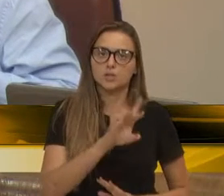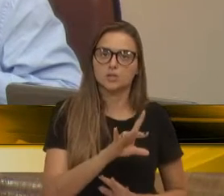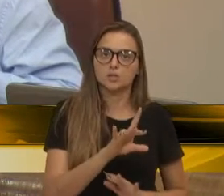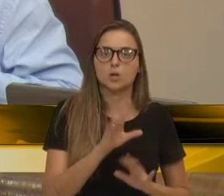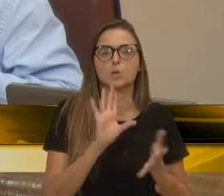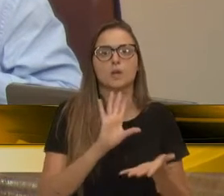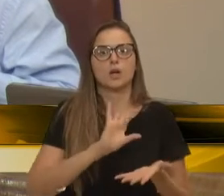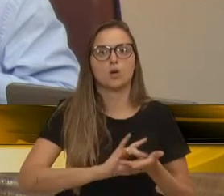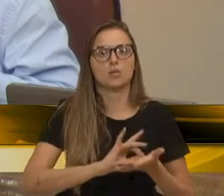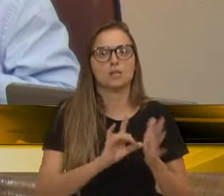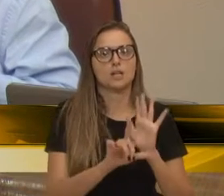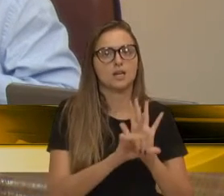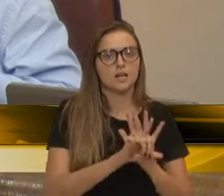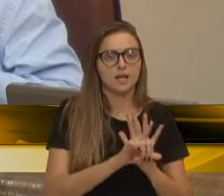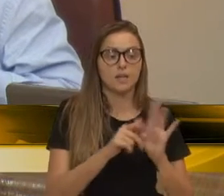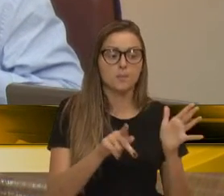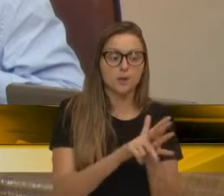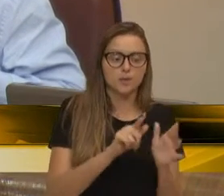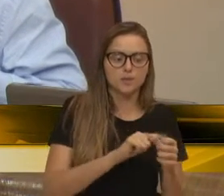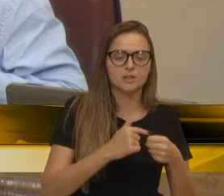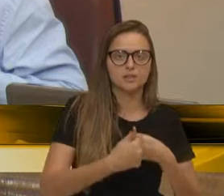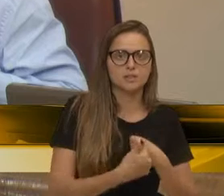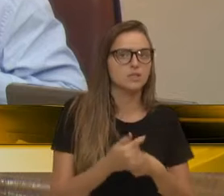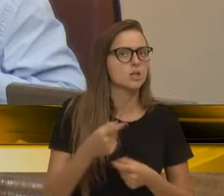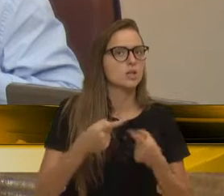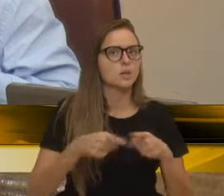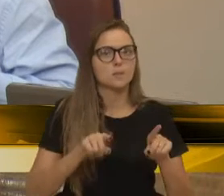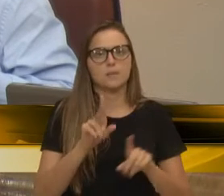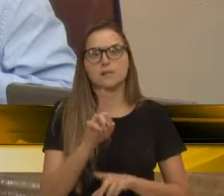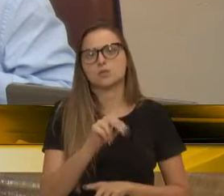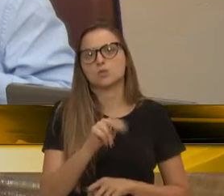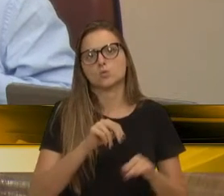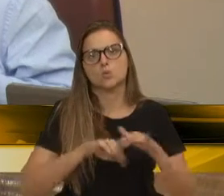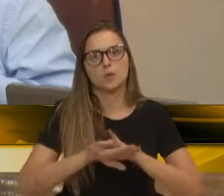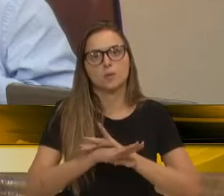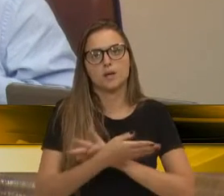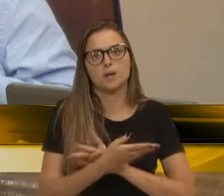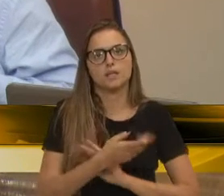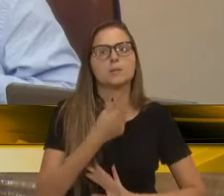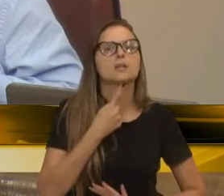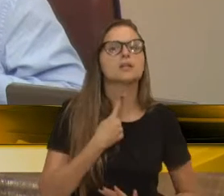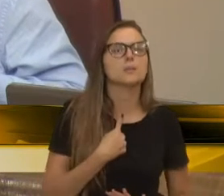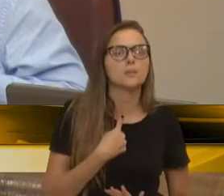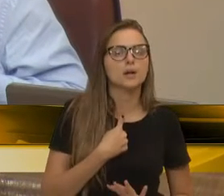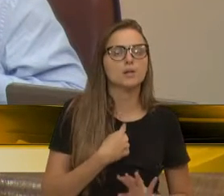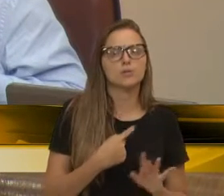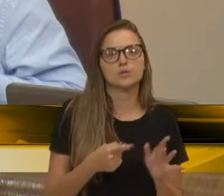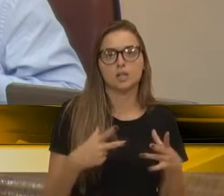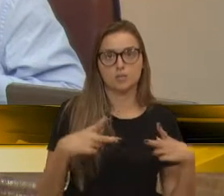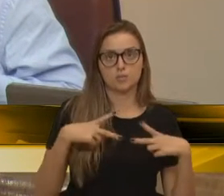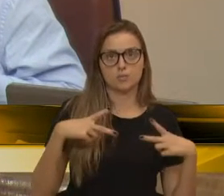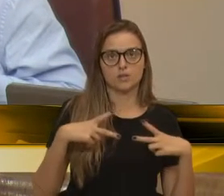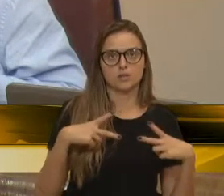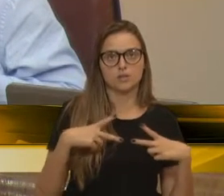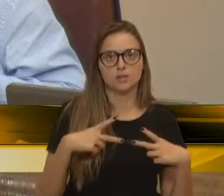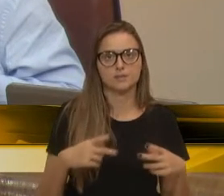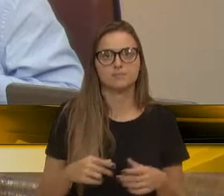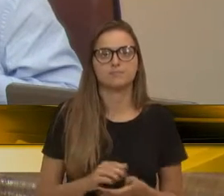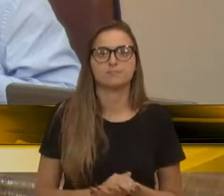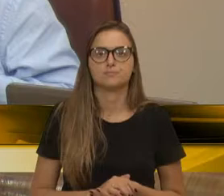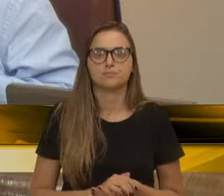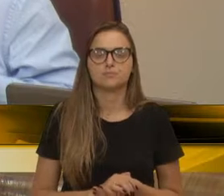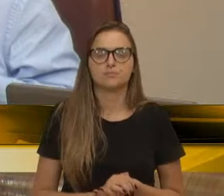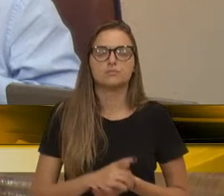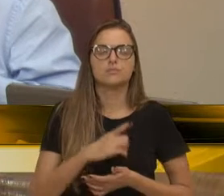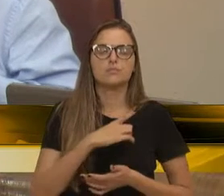regulamentar leis a nível local mas nunca para adequá las ao seu gosto pessoal dando tratamento de ar meio de